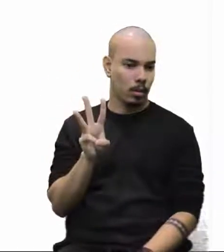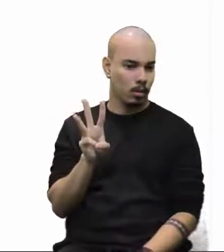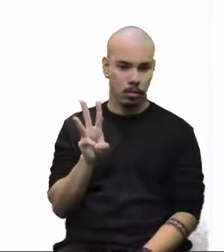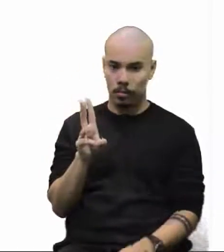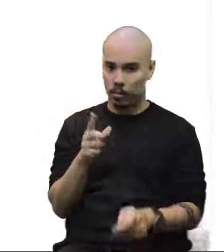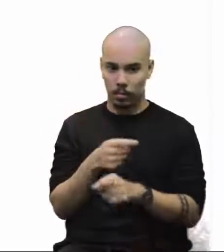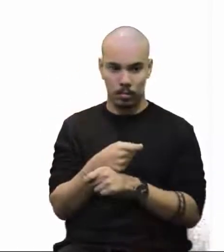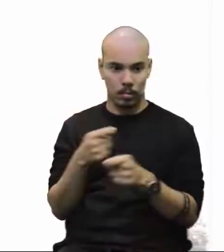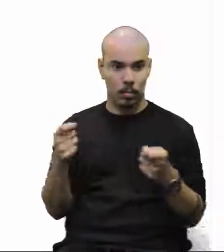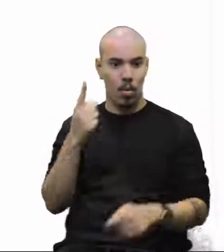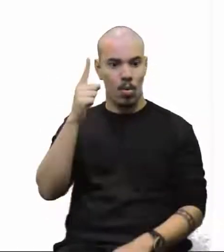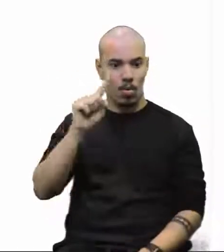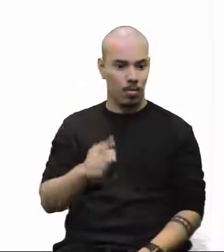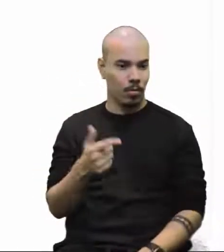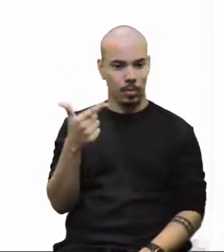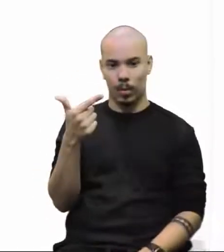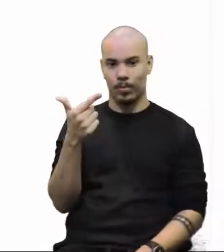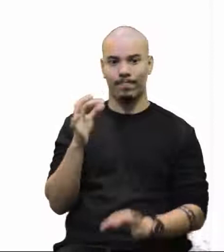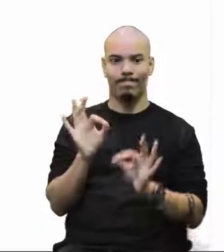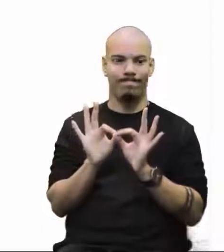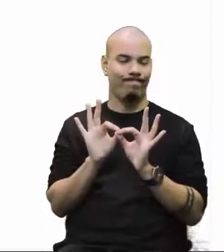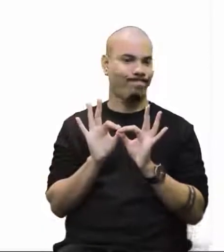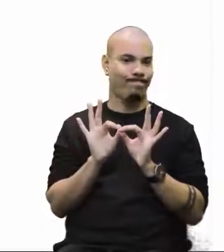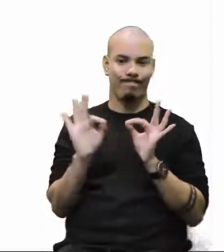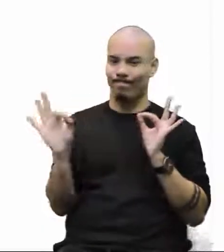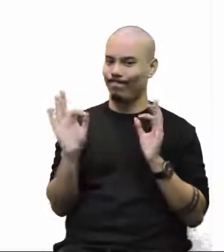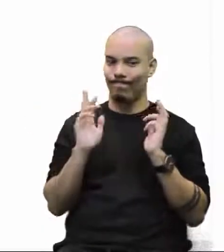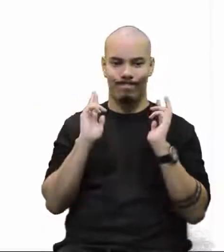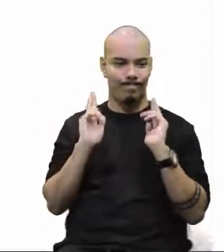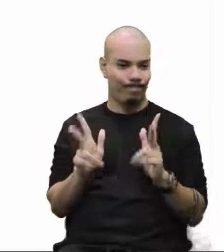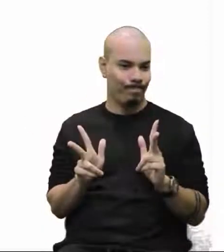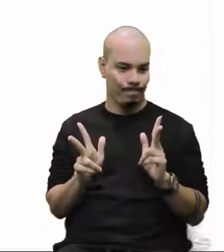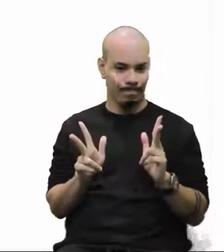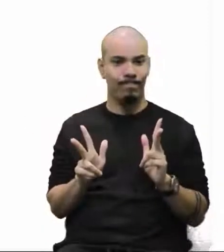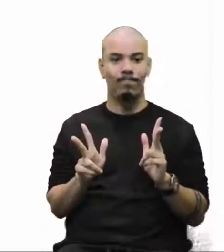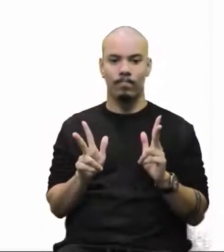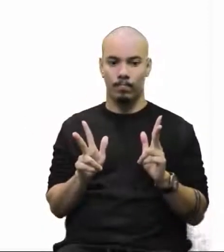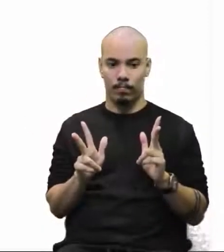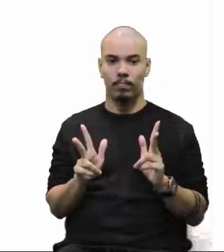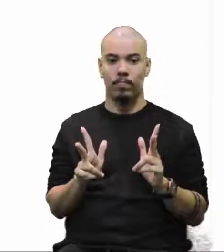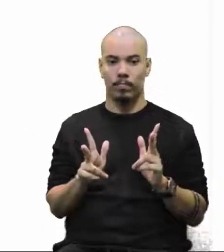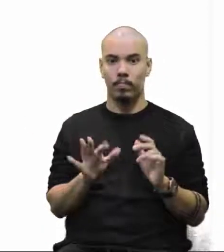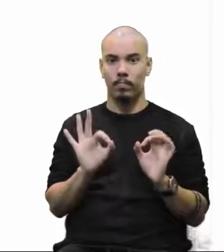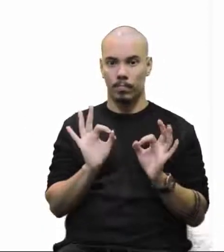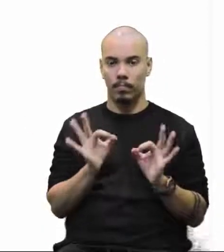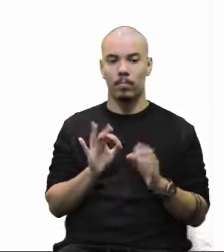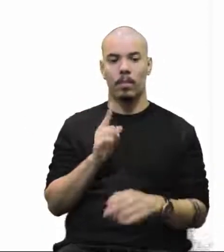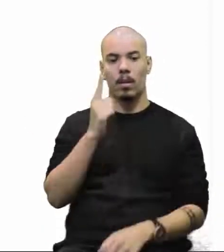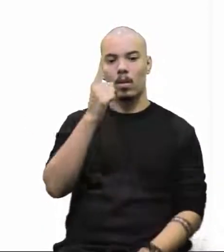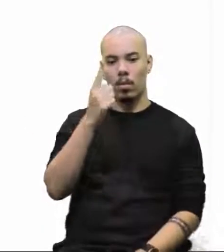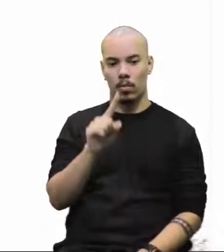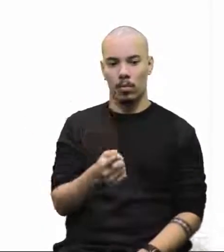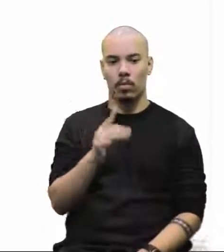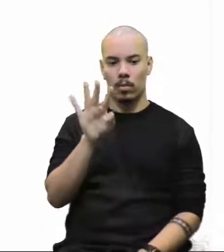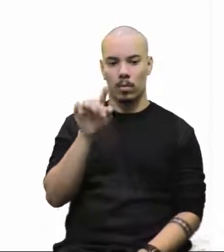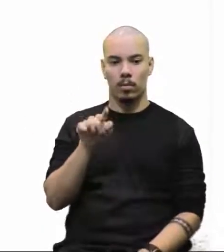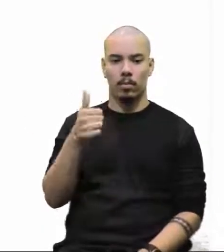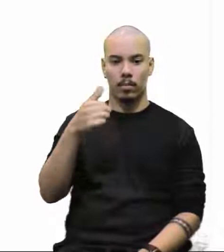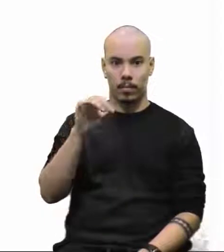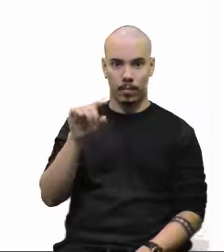que é 1,2 porque está bem longe, né? Que é 1,37, 1,38 está muito mais próximo de 1,4. De 1,4 que